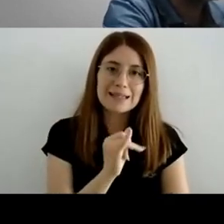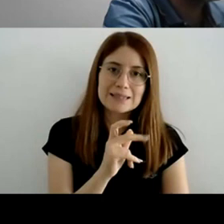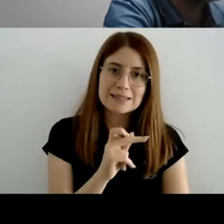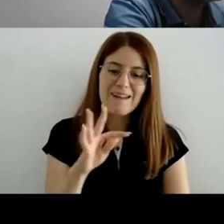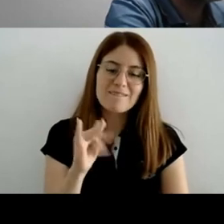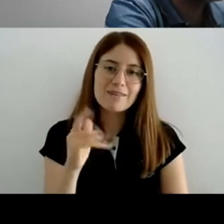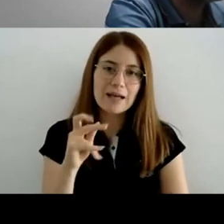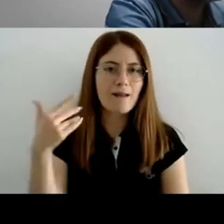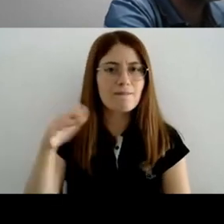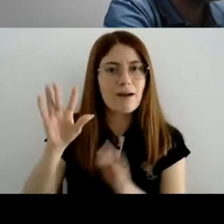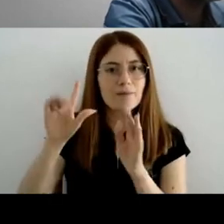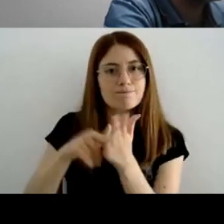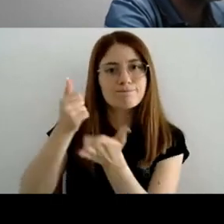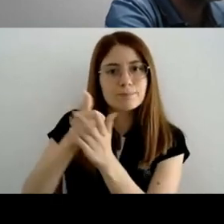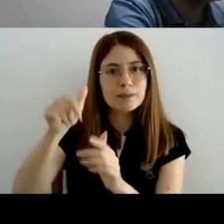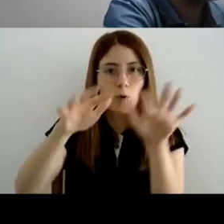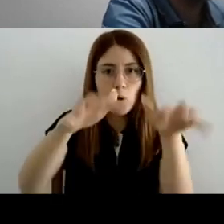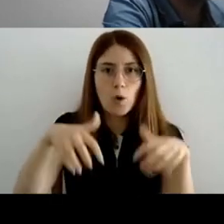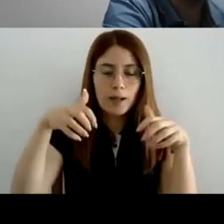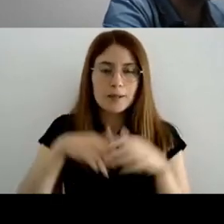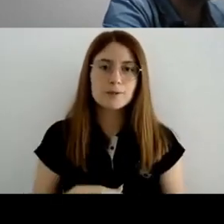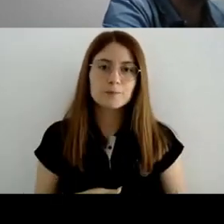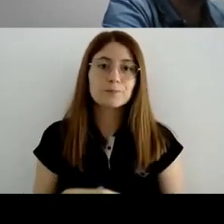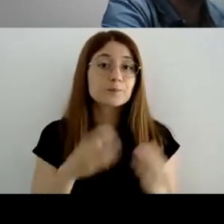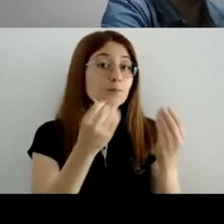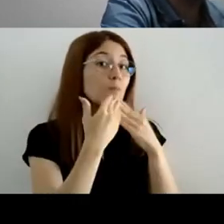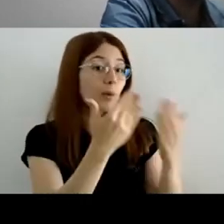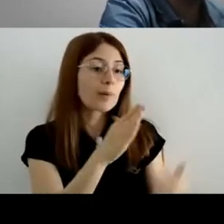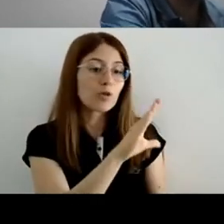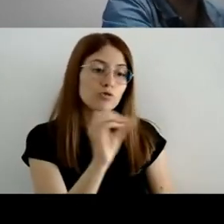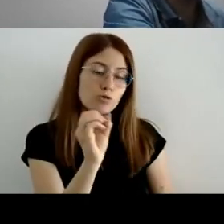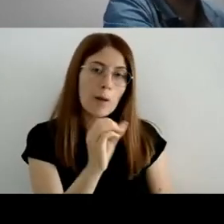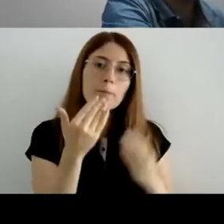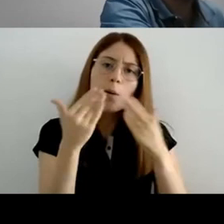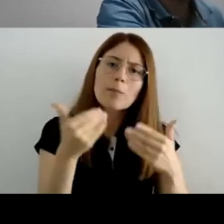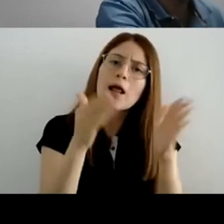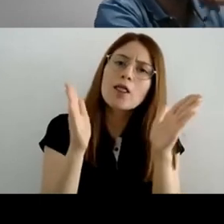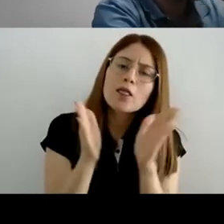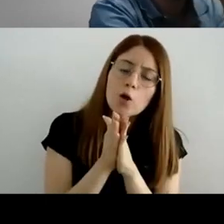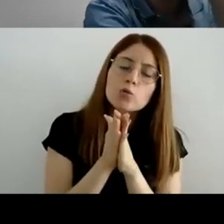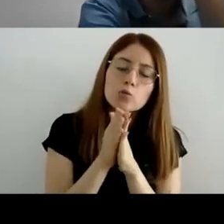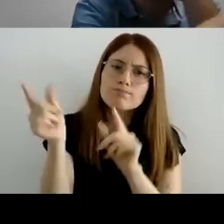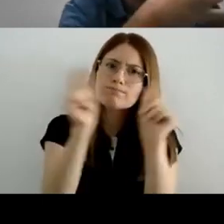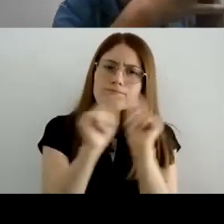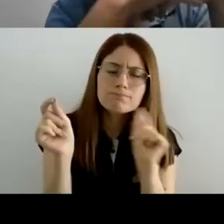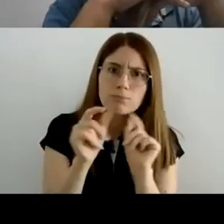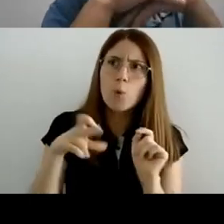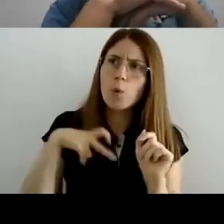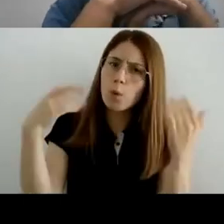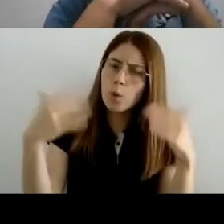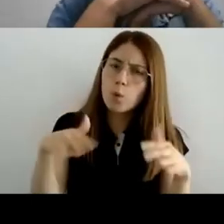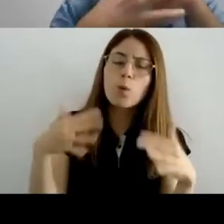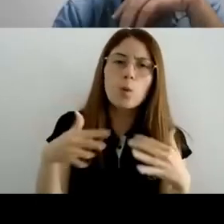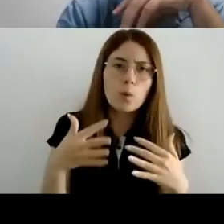concluído este congresso. Muito obrigada, João. Obrigada a todos por este debate tão inspirador e tão enriquecedor. Damos